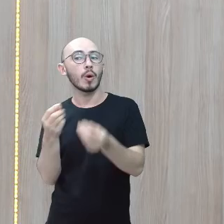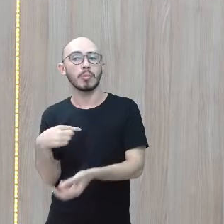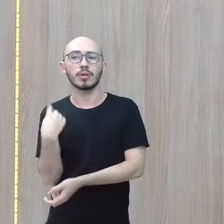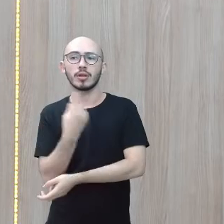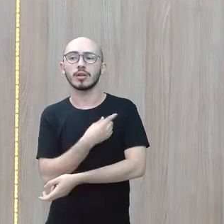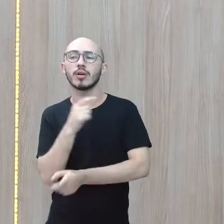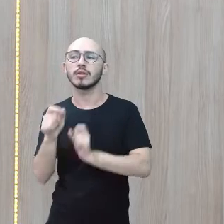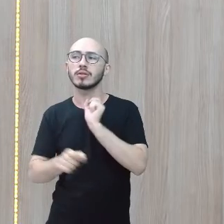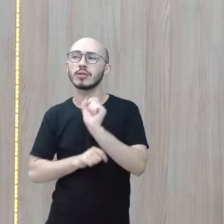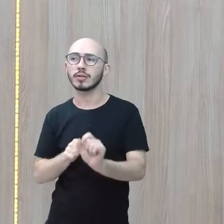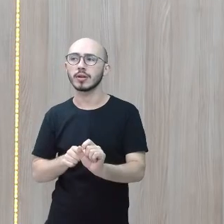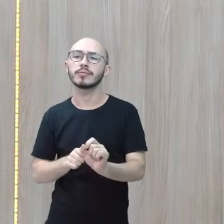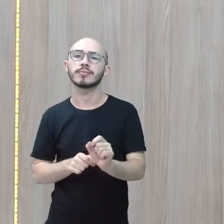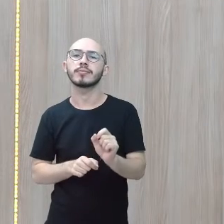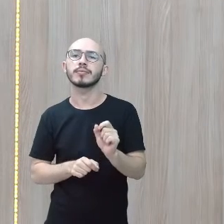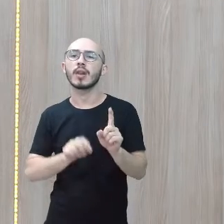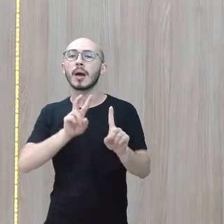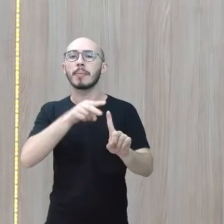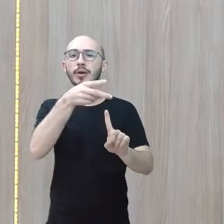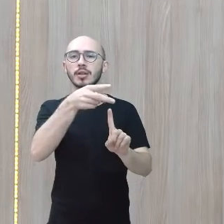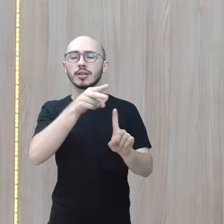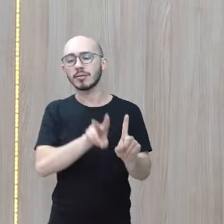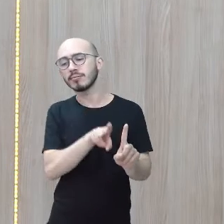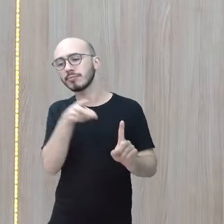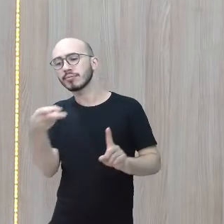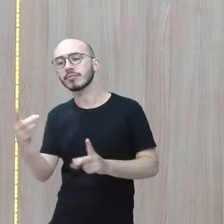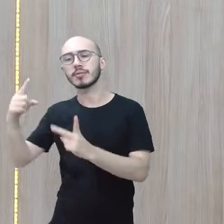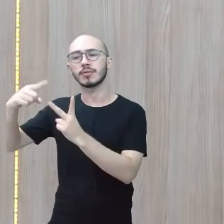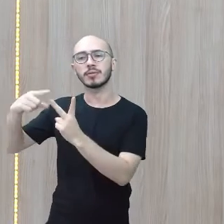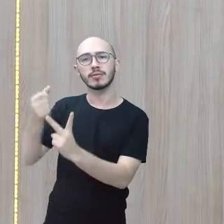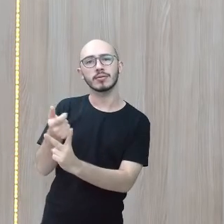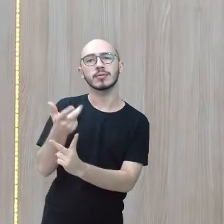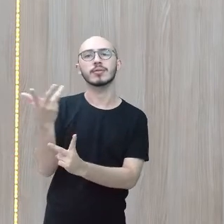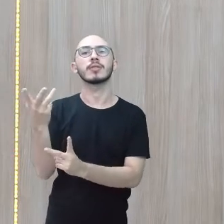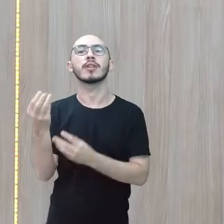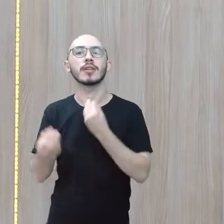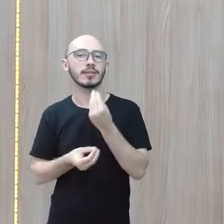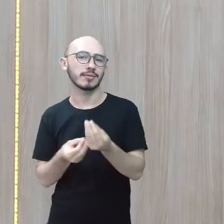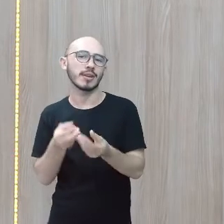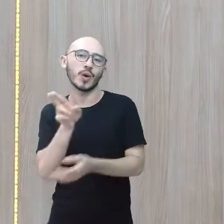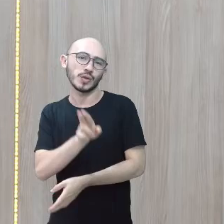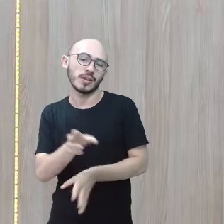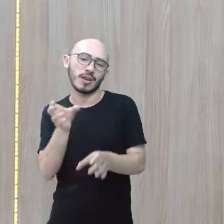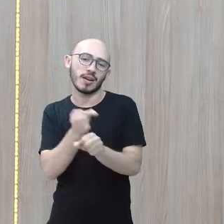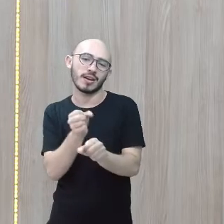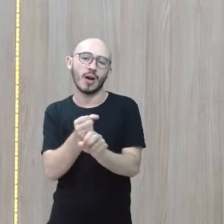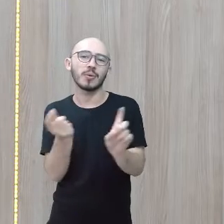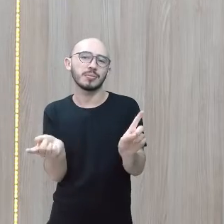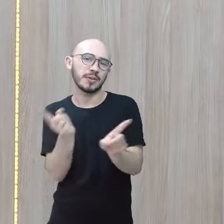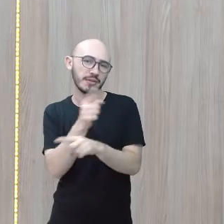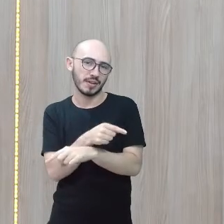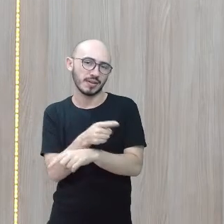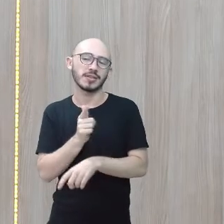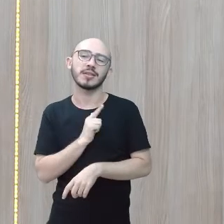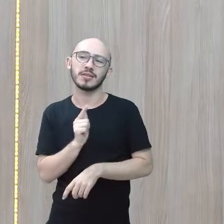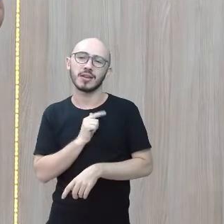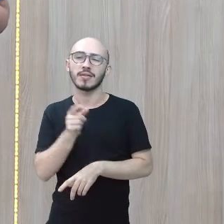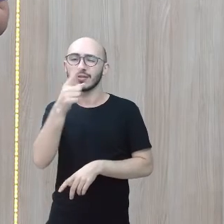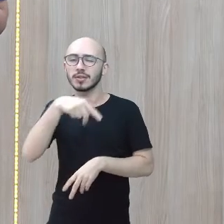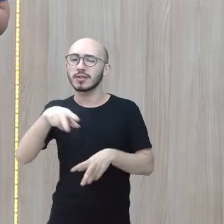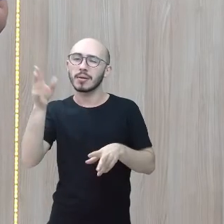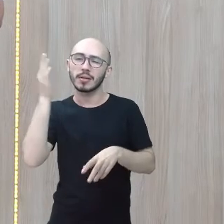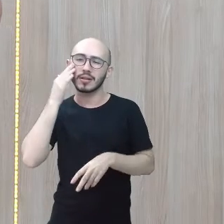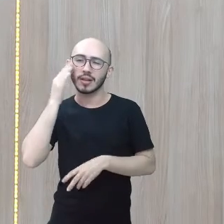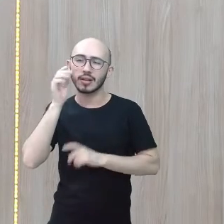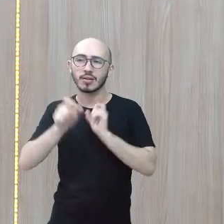transformar os mesmos elementos utilizando a relação de operação inversa com a potência e a radiciação. Percebe que